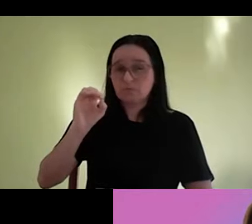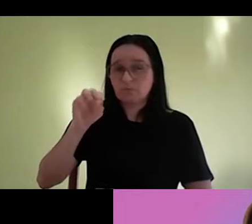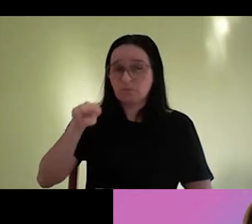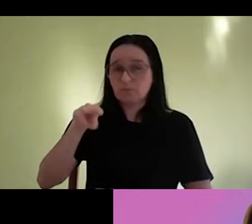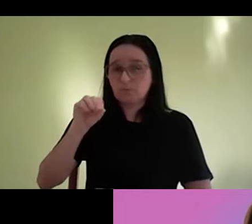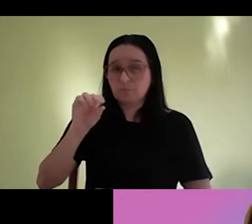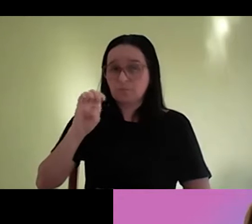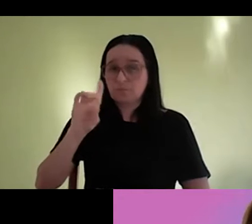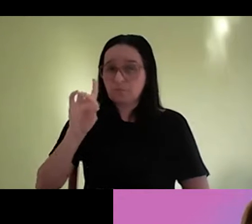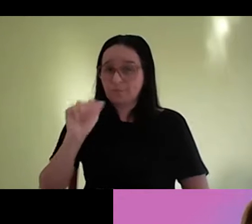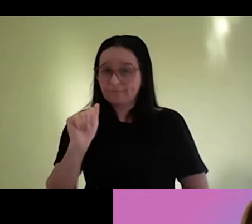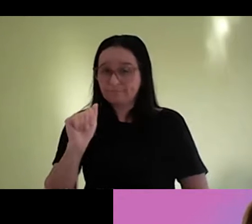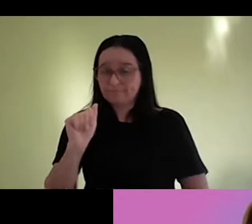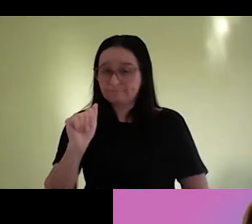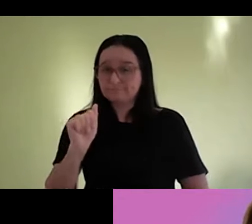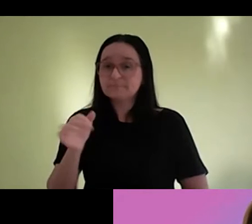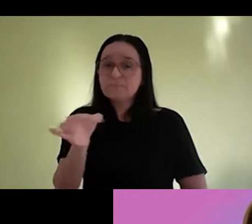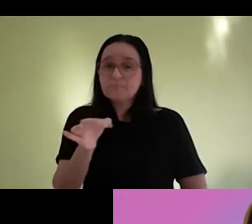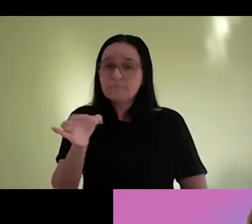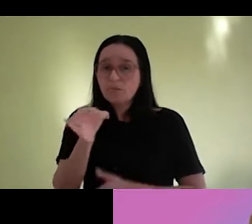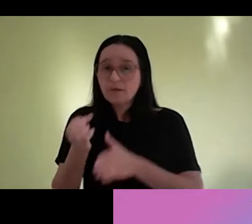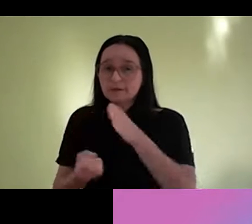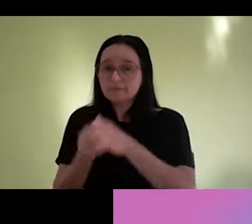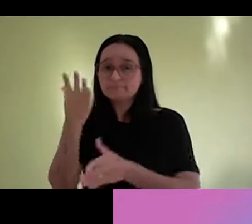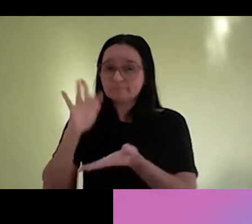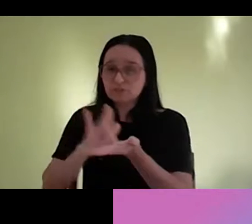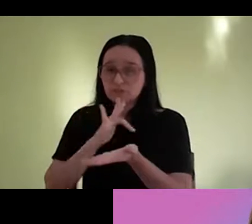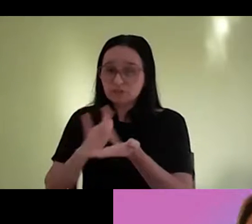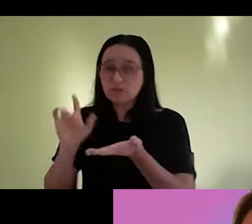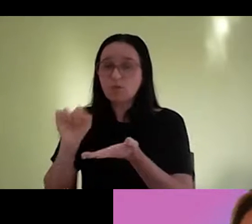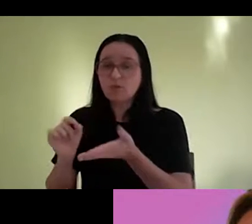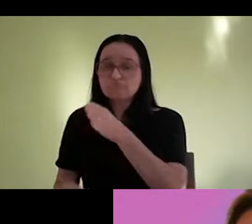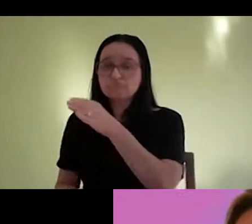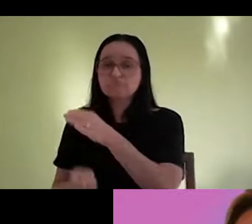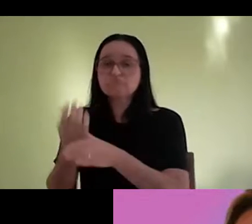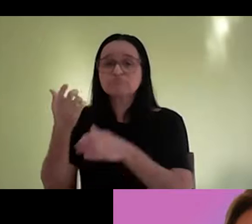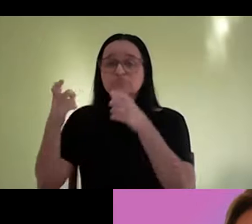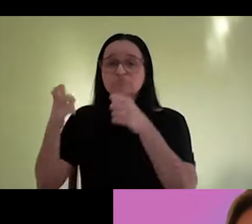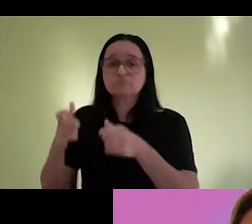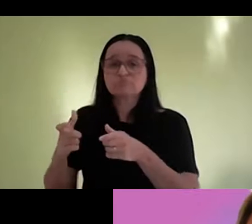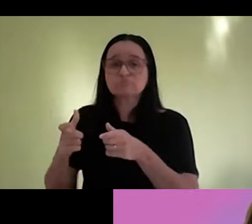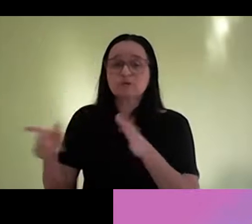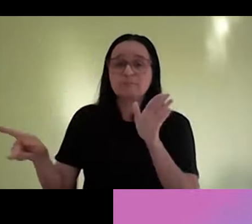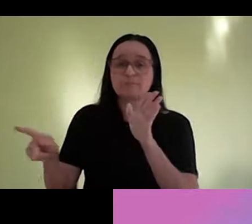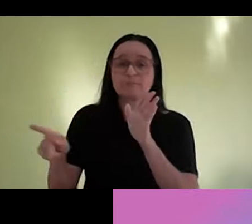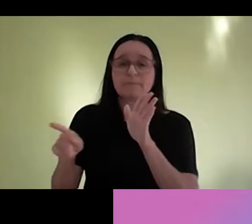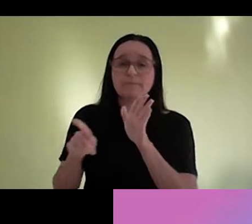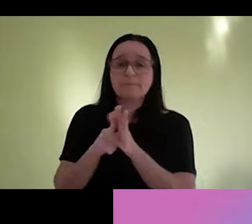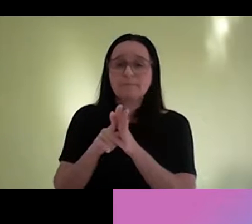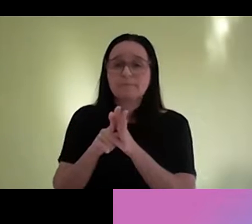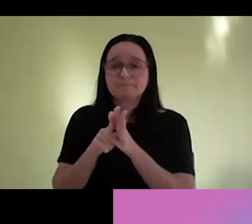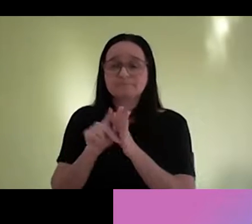entender. Mas é uma criptomoeda aonde ela nasce através de uma transação entre